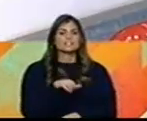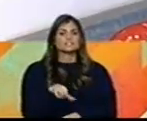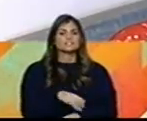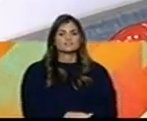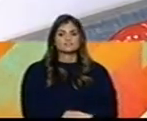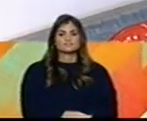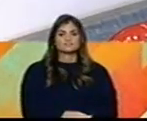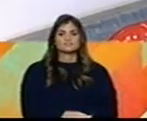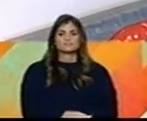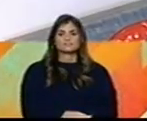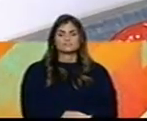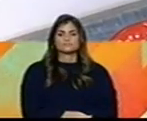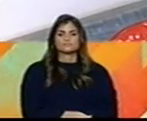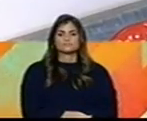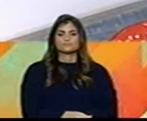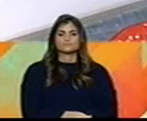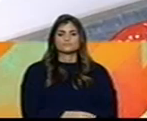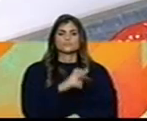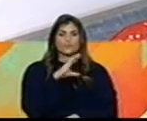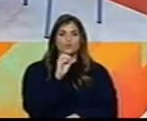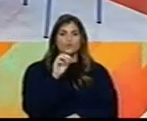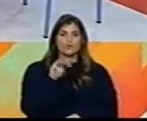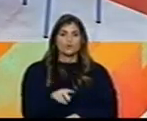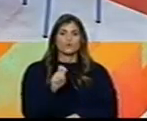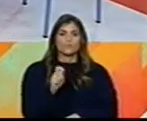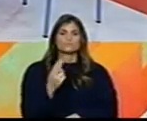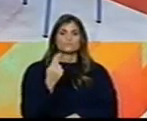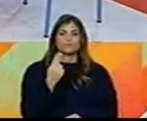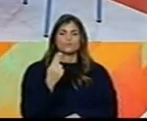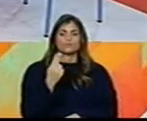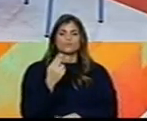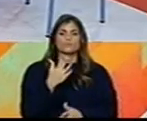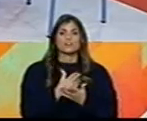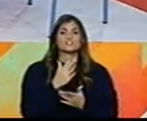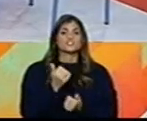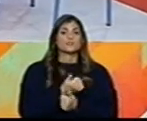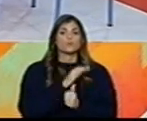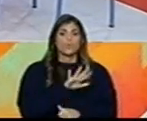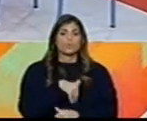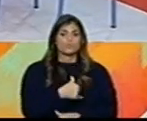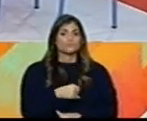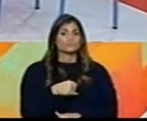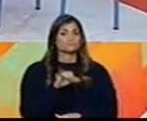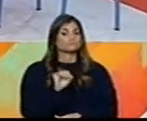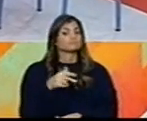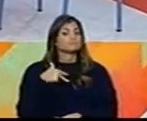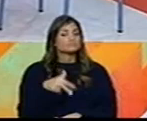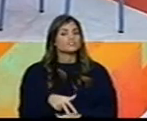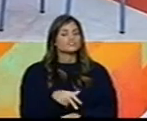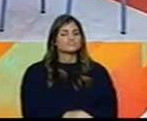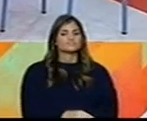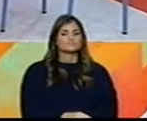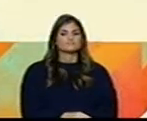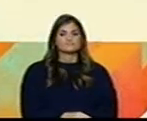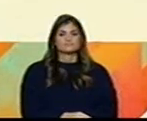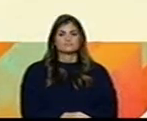Azeite Romeu. Romeu. Ah, o Romeu, que é só o melhor do mundo. E que é português, claro. É. Ora bem, este